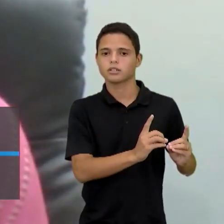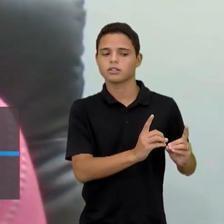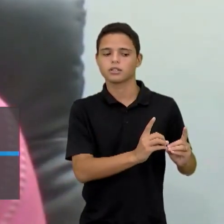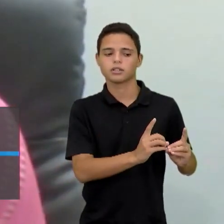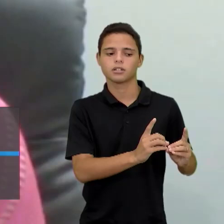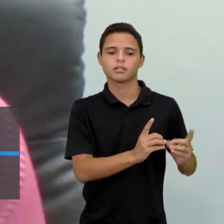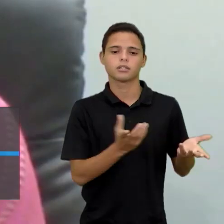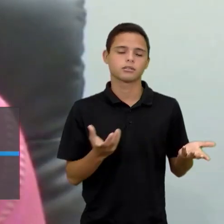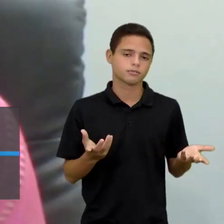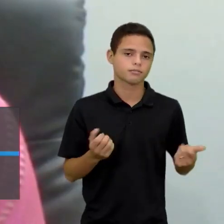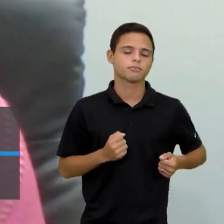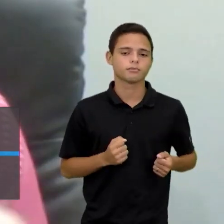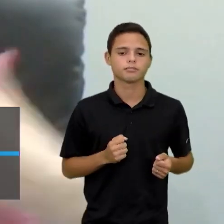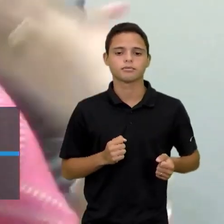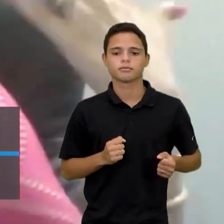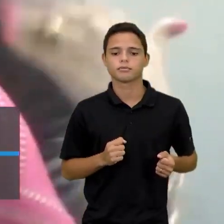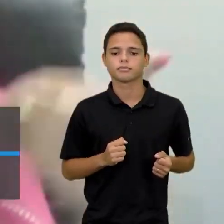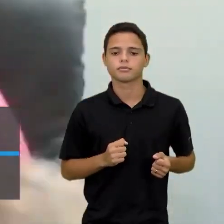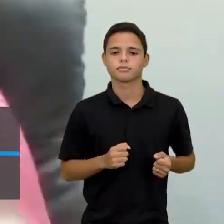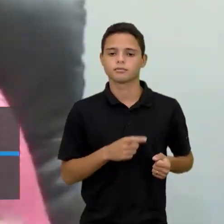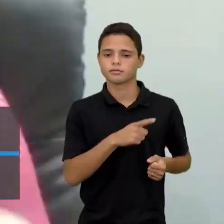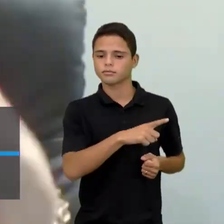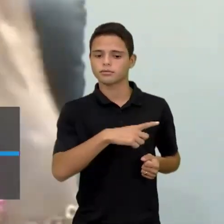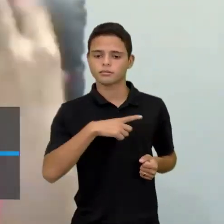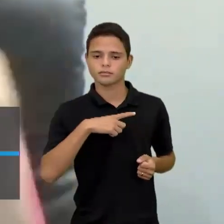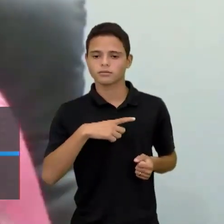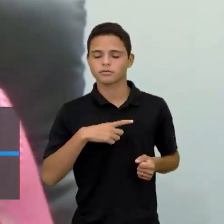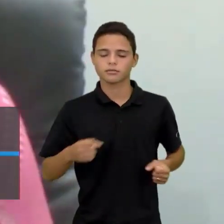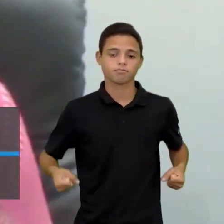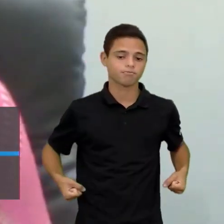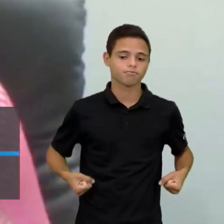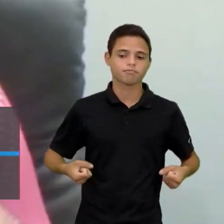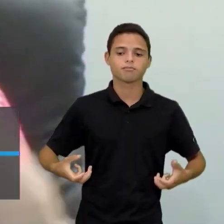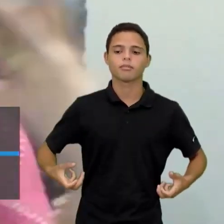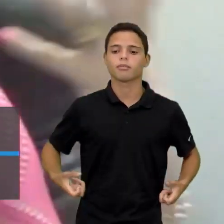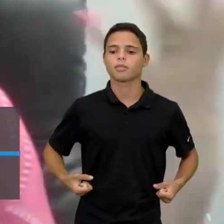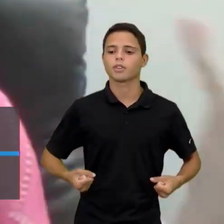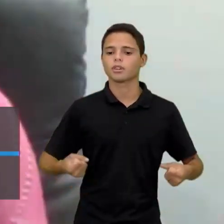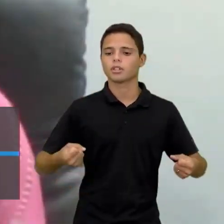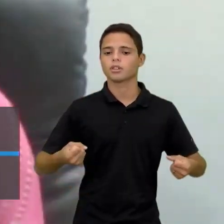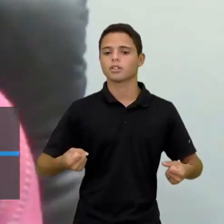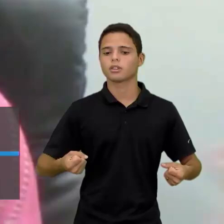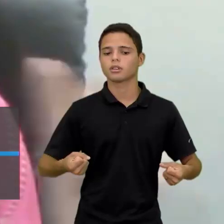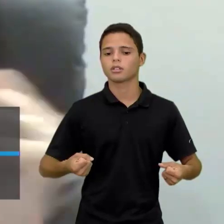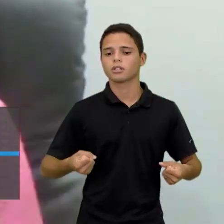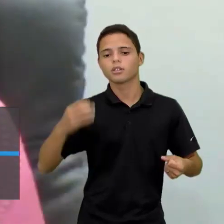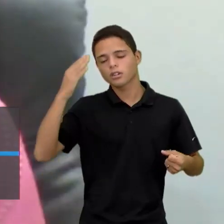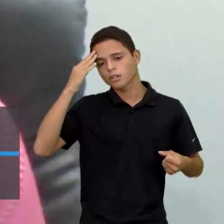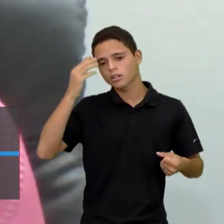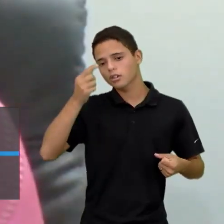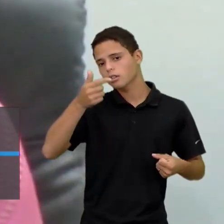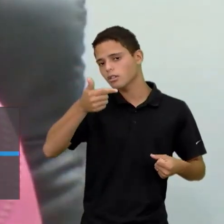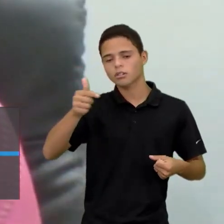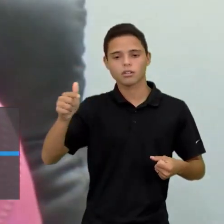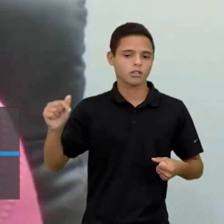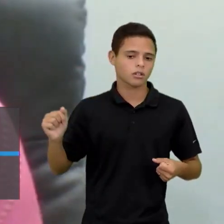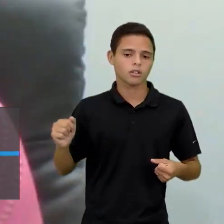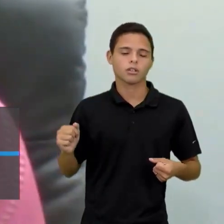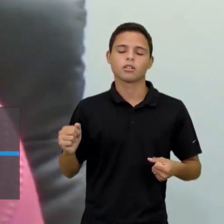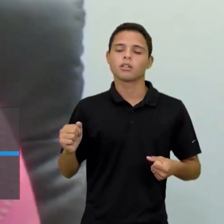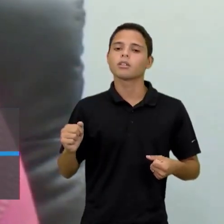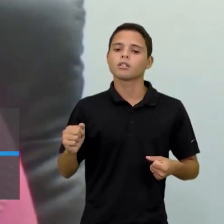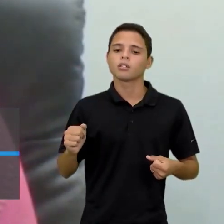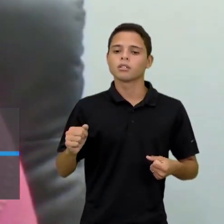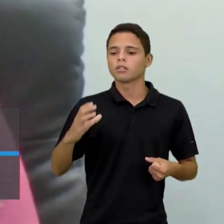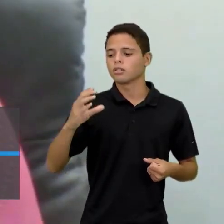e tudo mais, e estar quadriplégico, e não, eu sabia que ele não tinha o cognitivo, ele tinha o